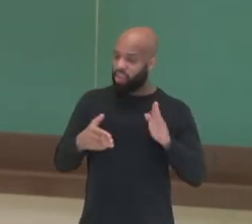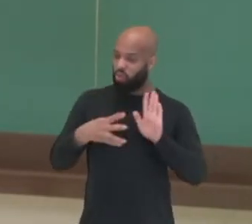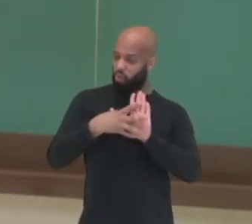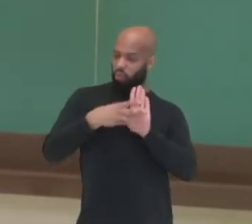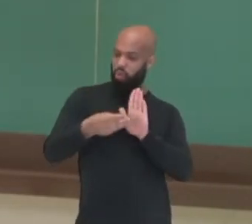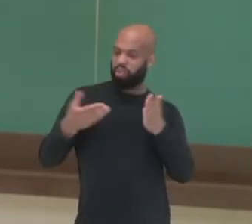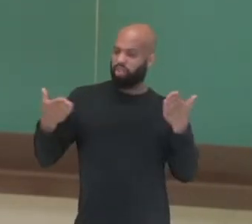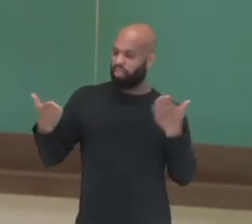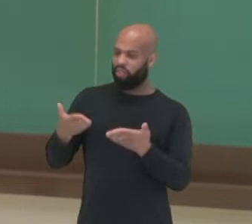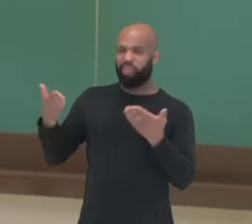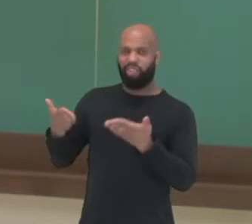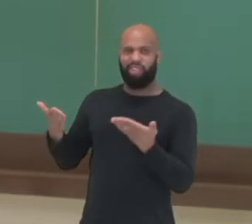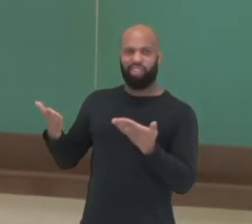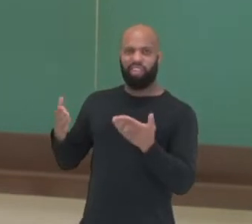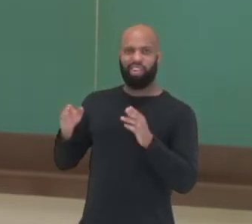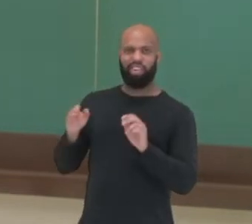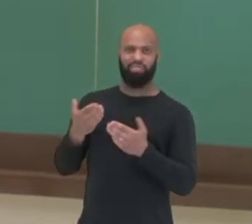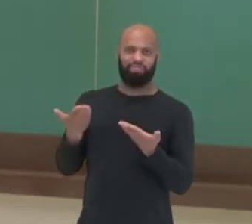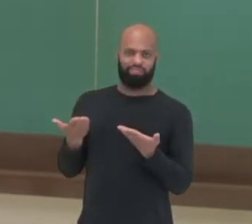anunciam os seus produtos.